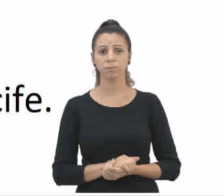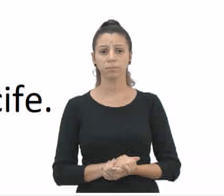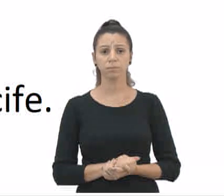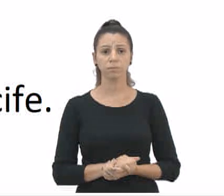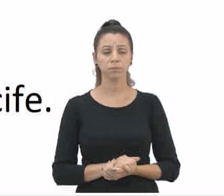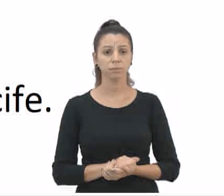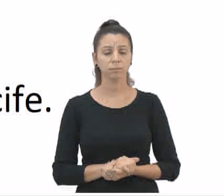atendeu.